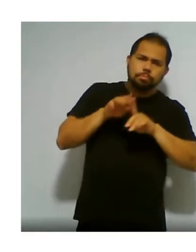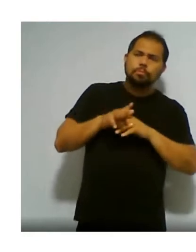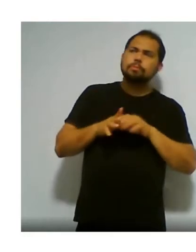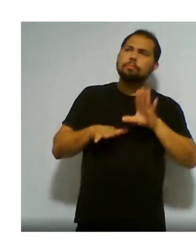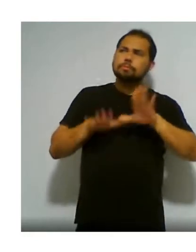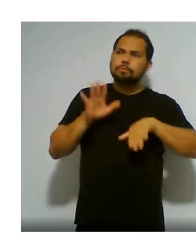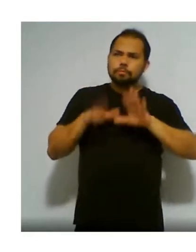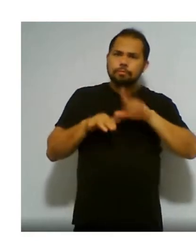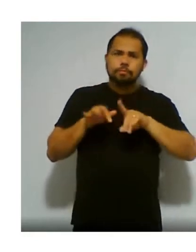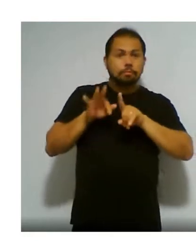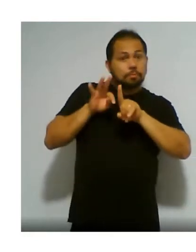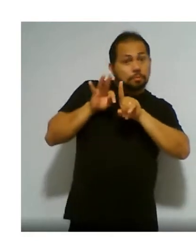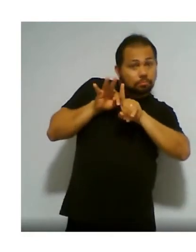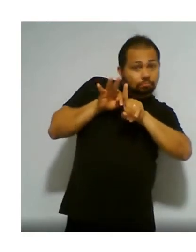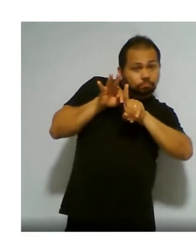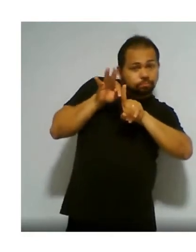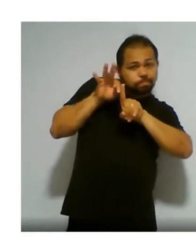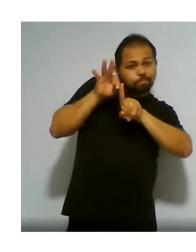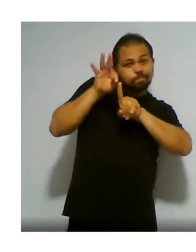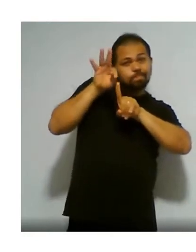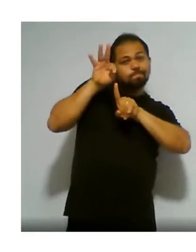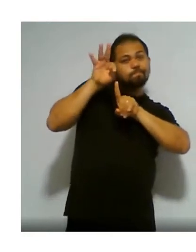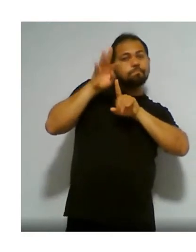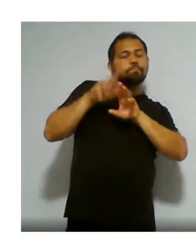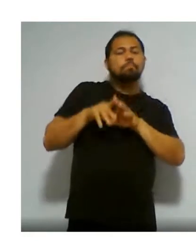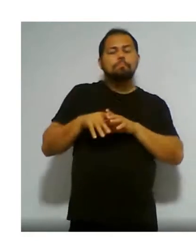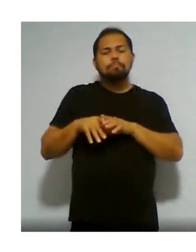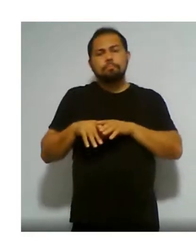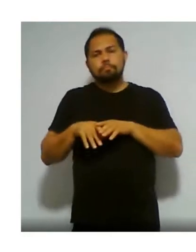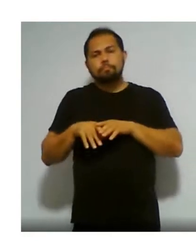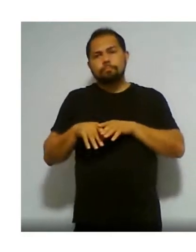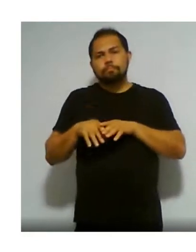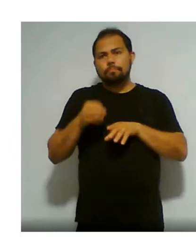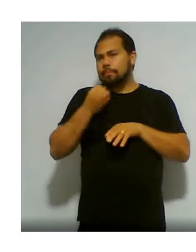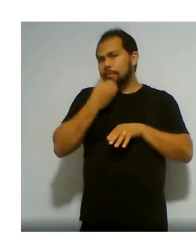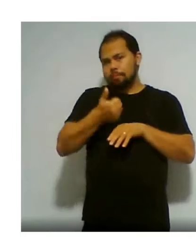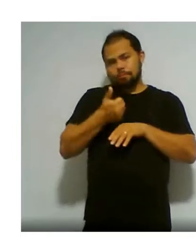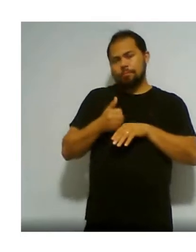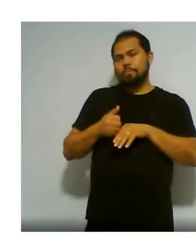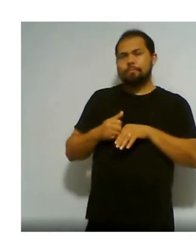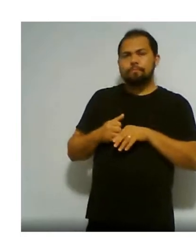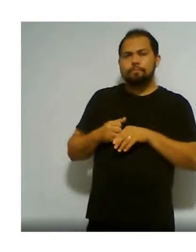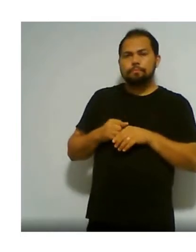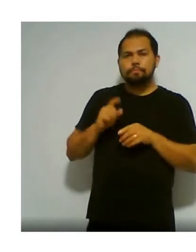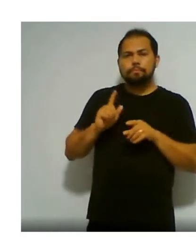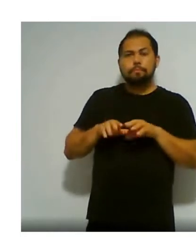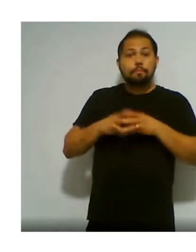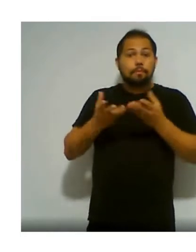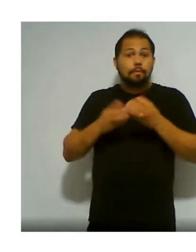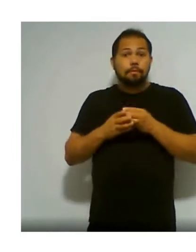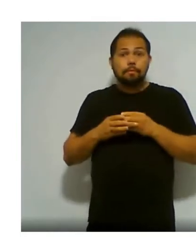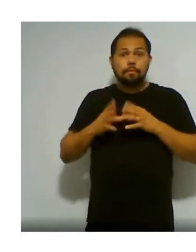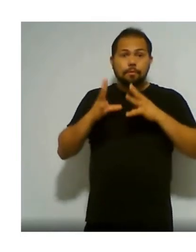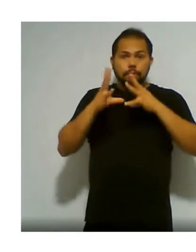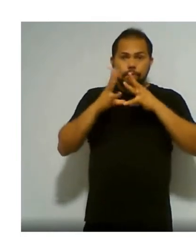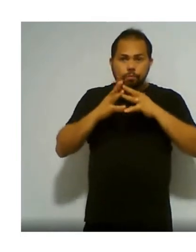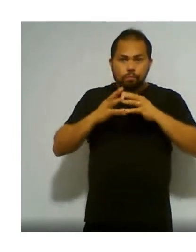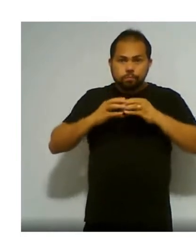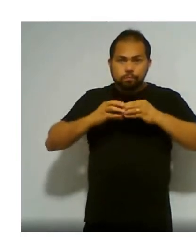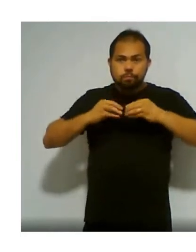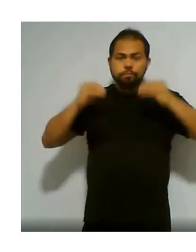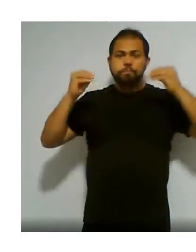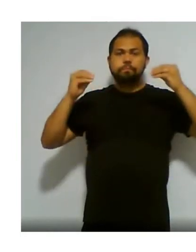alto possível, o mais próximo de 1. 1 é o melhor caso possível, né? O quanto ela evapora, né? Então a gente tem uma série